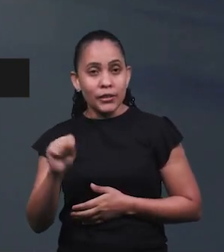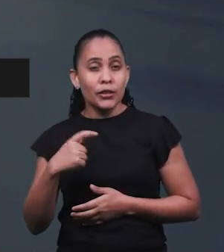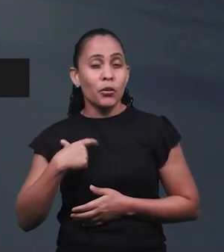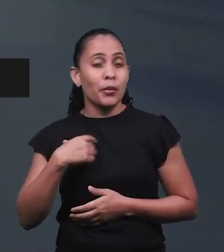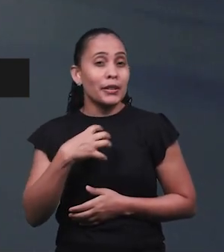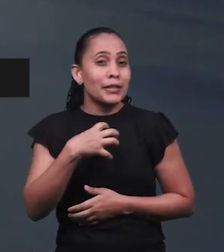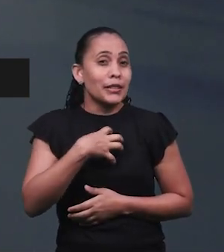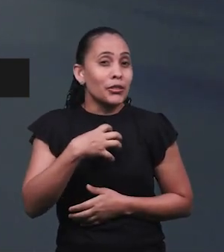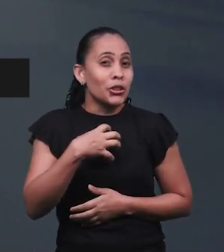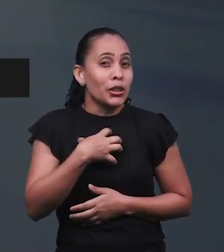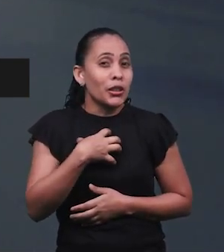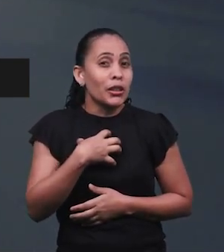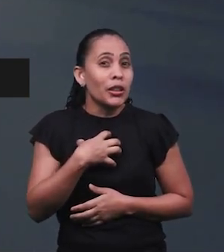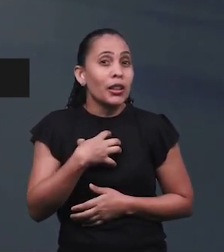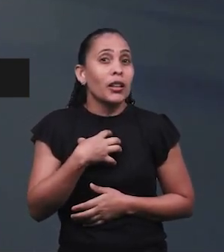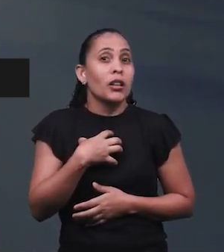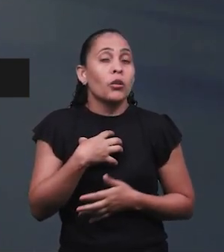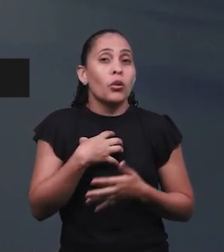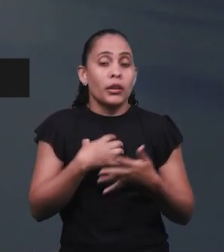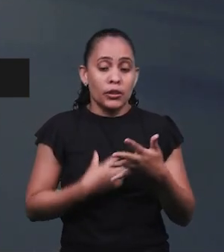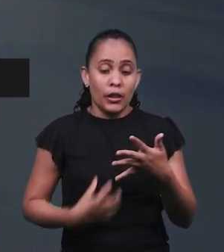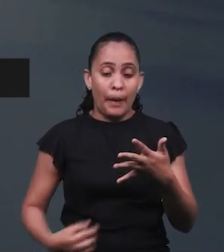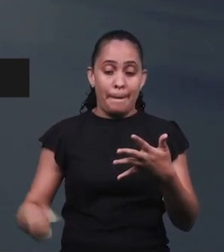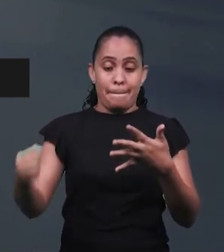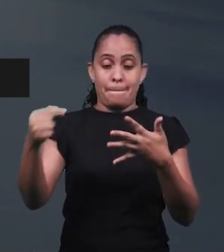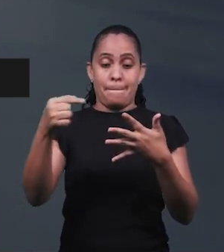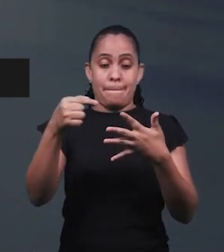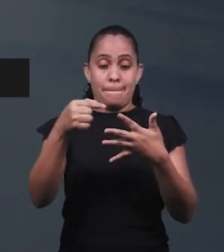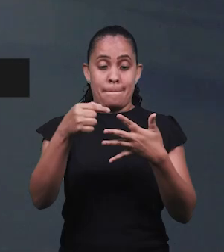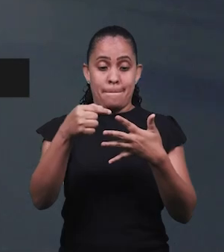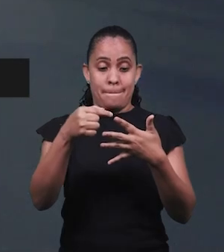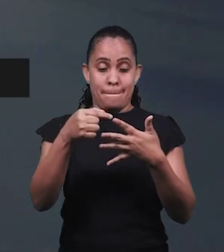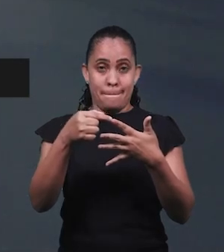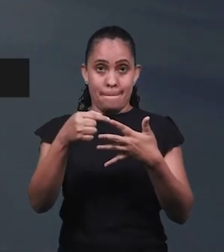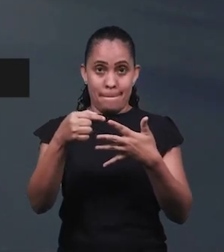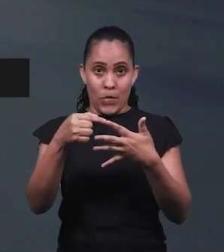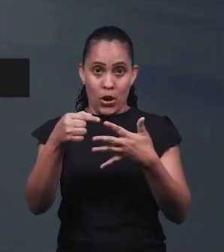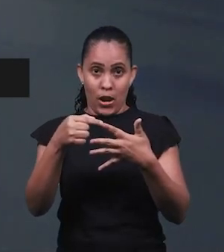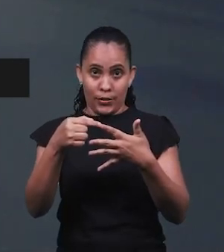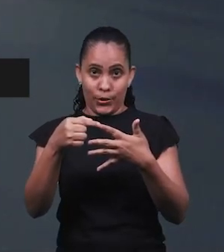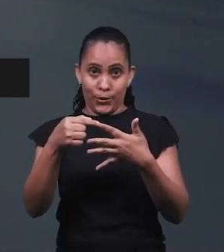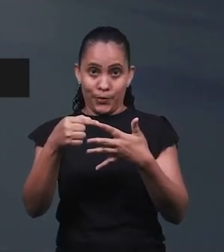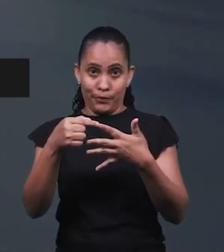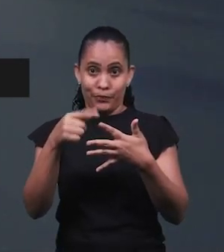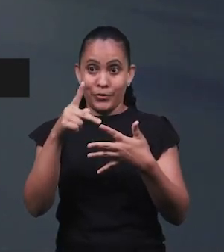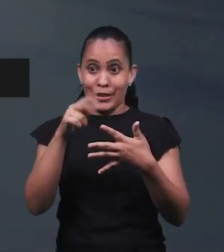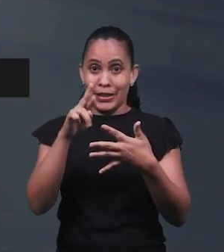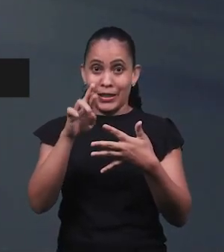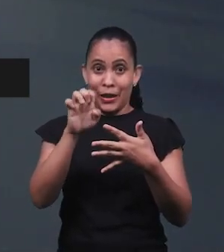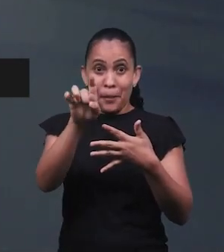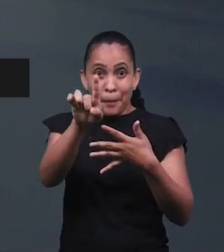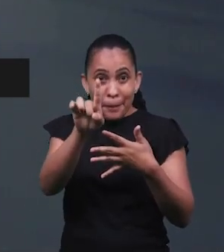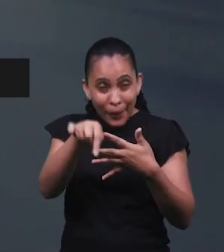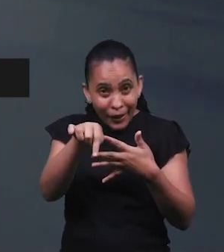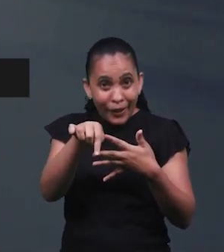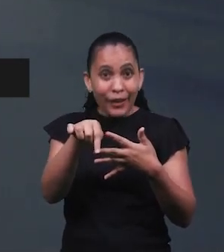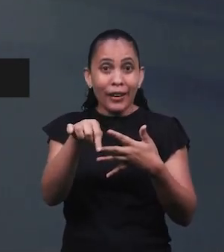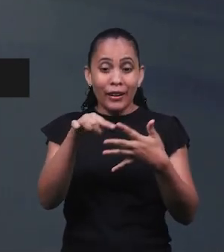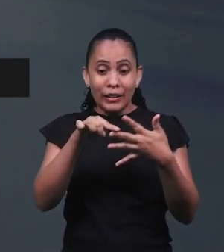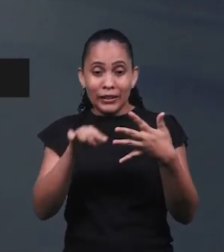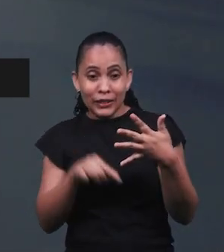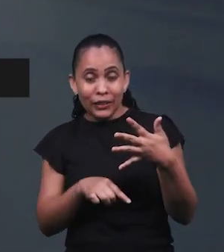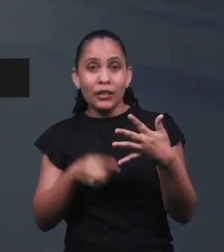sintoma quando ele chega na fase 4, na fase pré-dialítica. Até então, o paciente